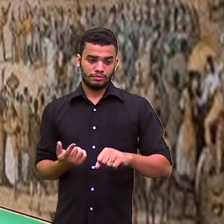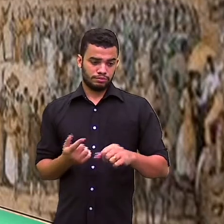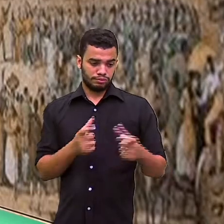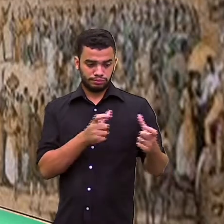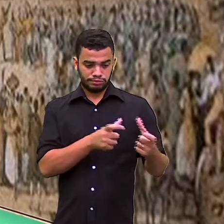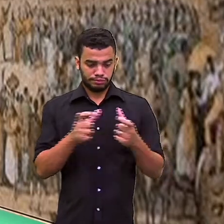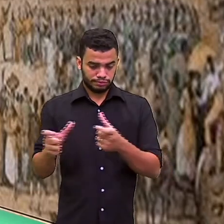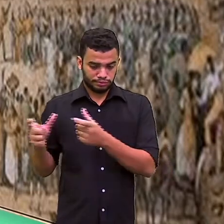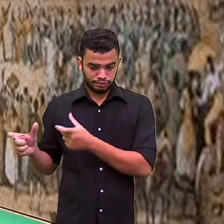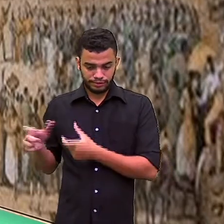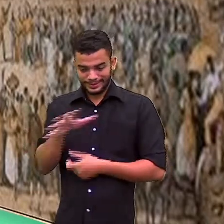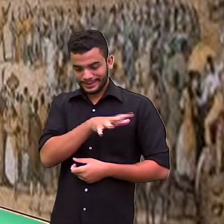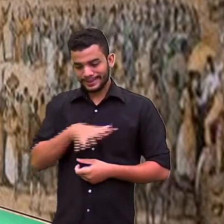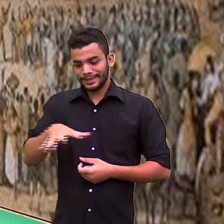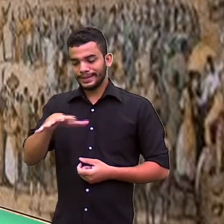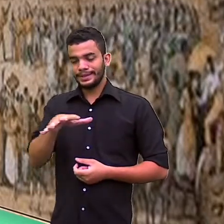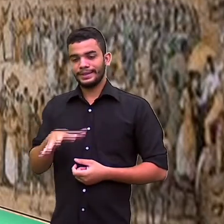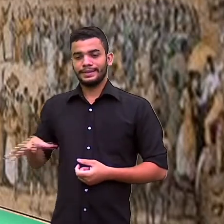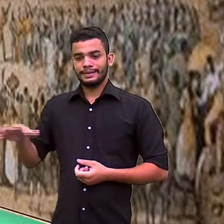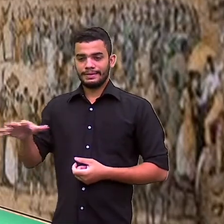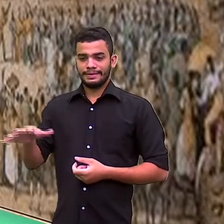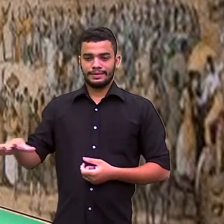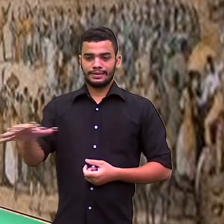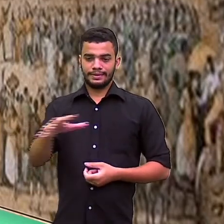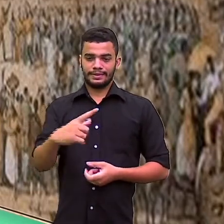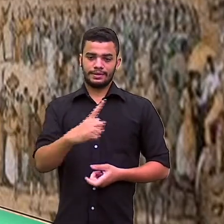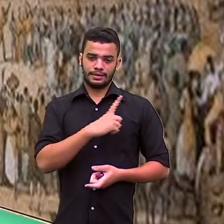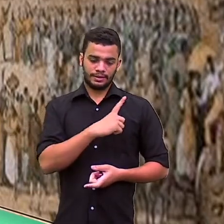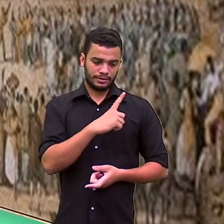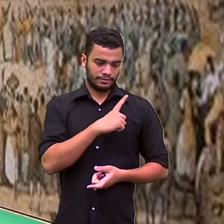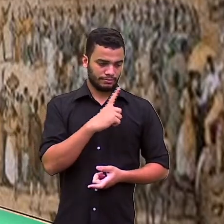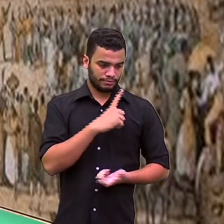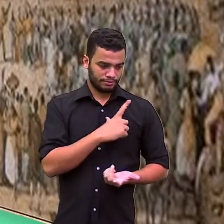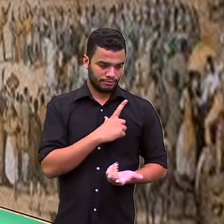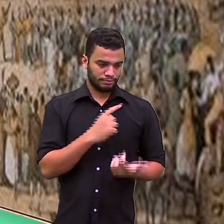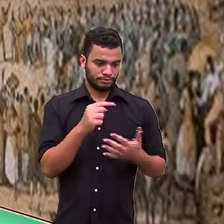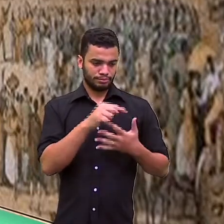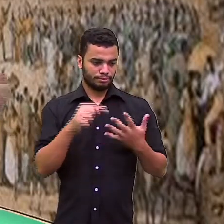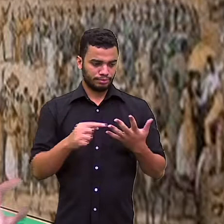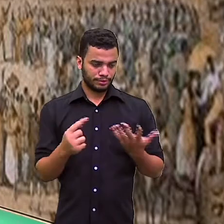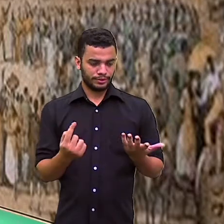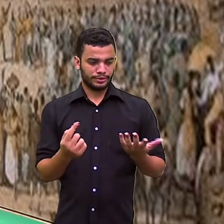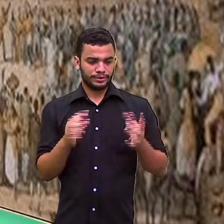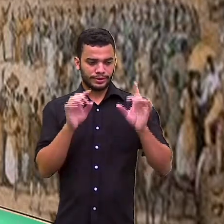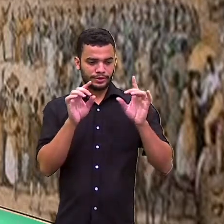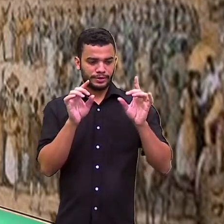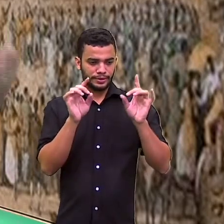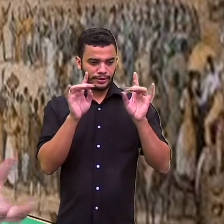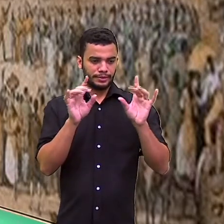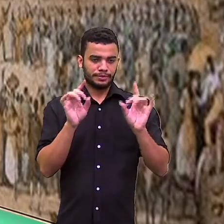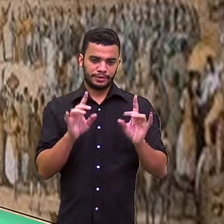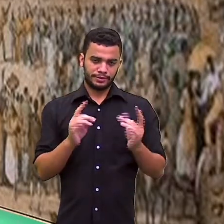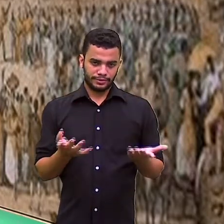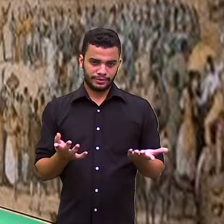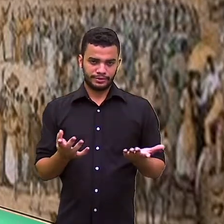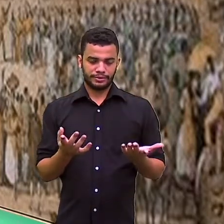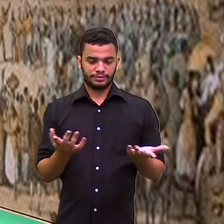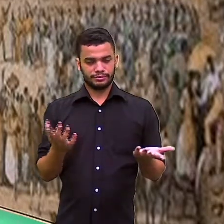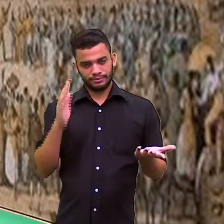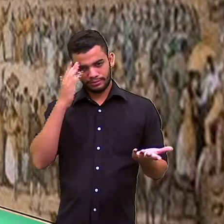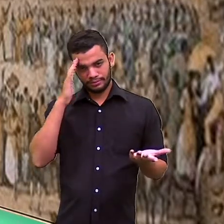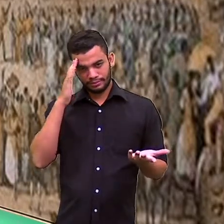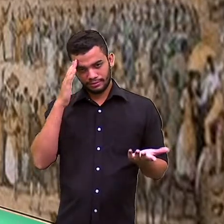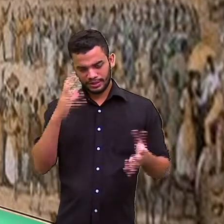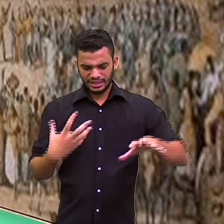região. Cada região com a sua própria particularidade. E essas revoltas foram continuando?